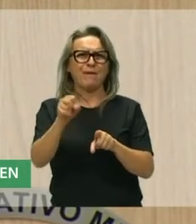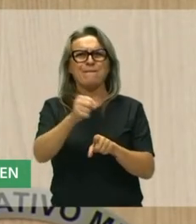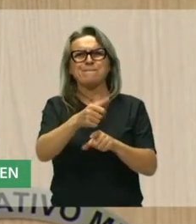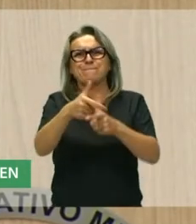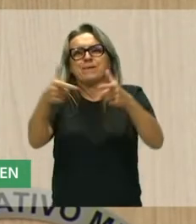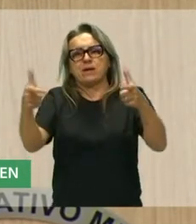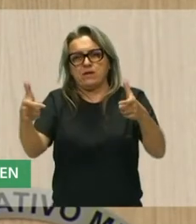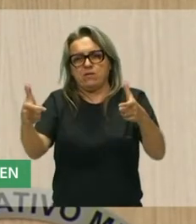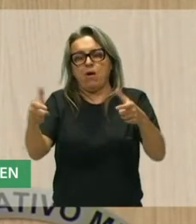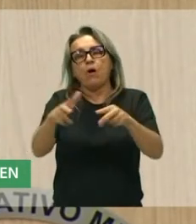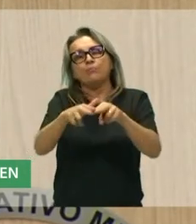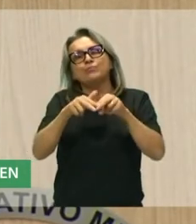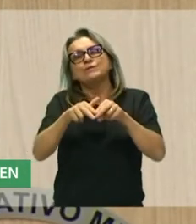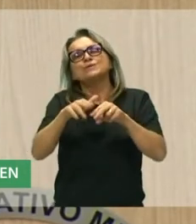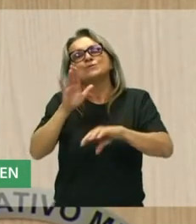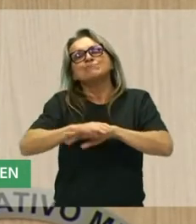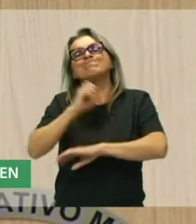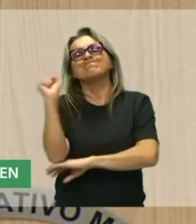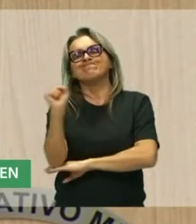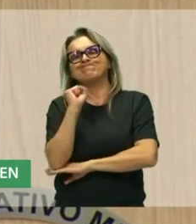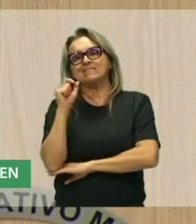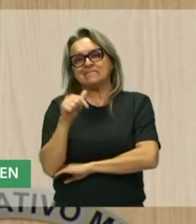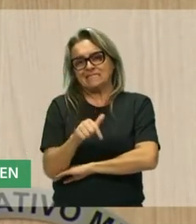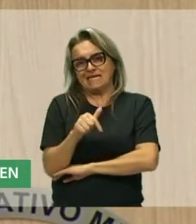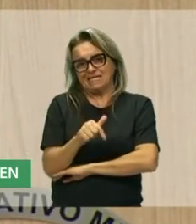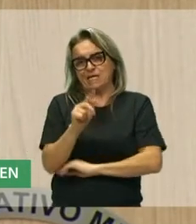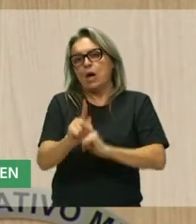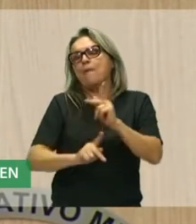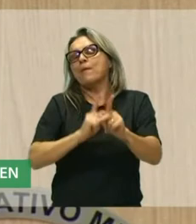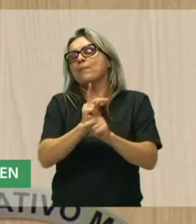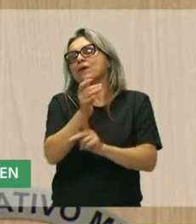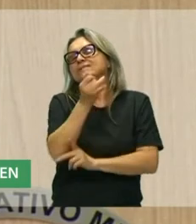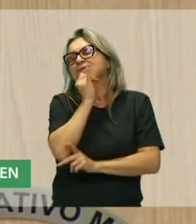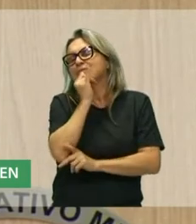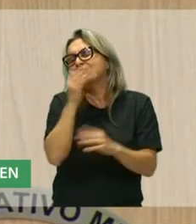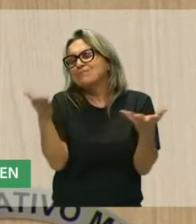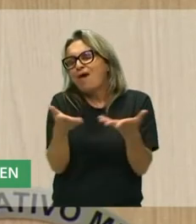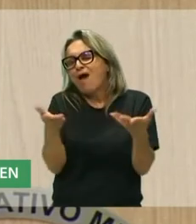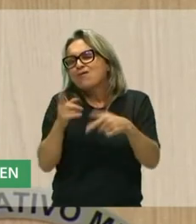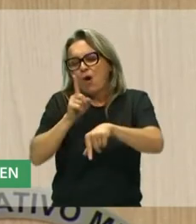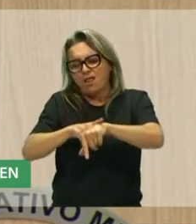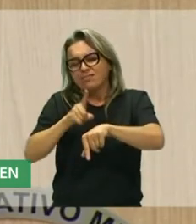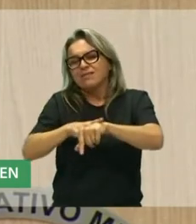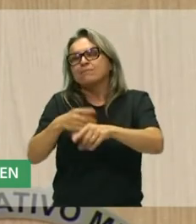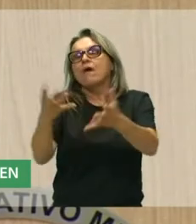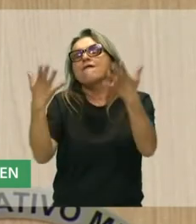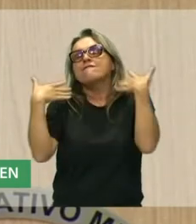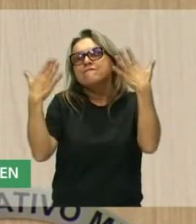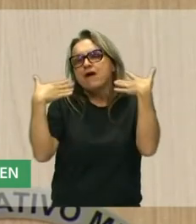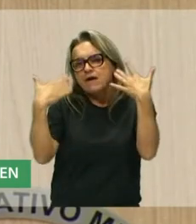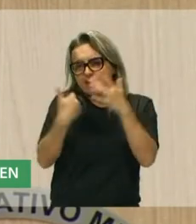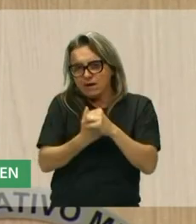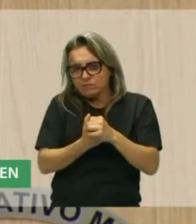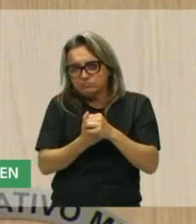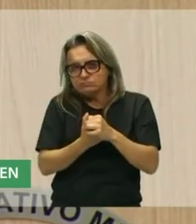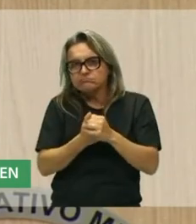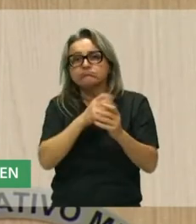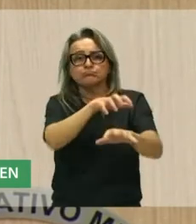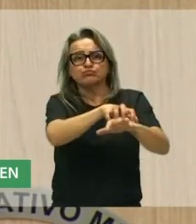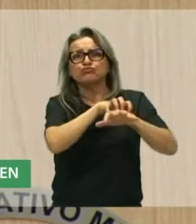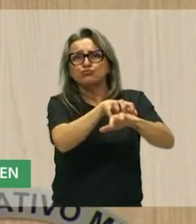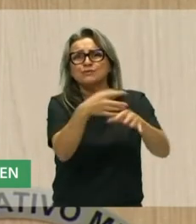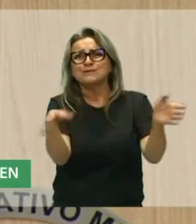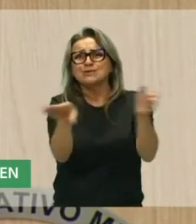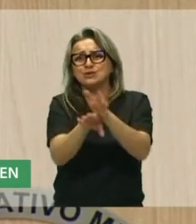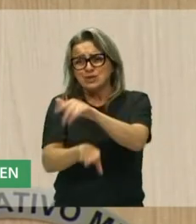a população agora, no verão, vem para cá, se acidenta na praia, em qualquer local que eles são obrigados a atender. Isso vai aumentar. Por isso que está sendo feita